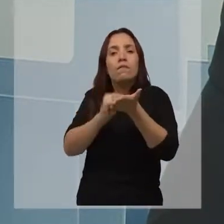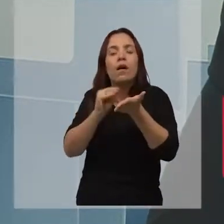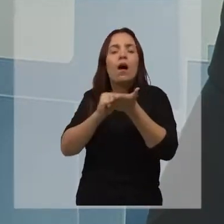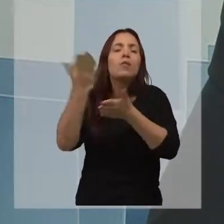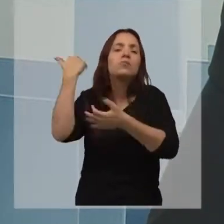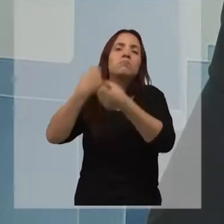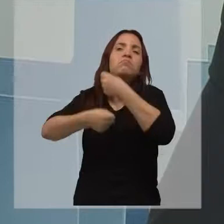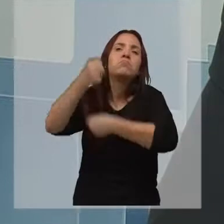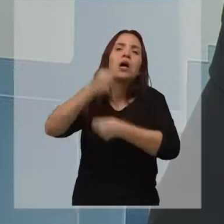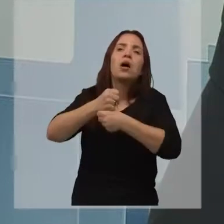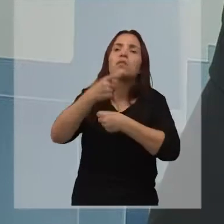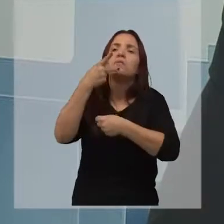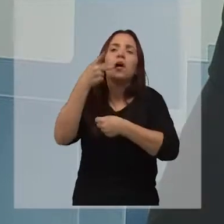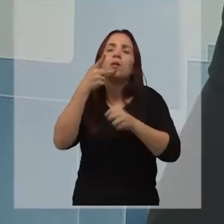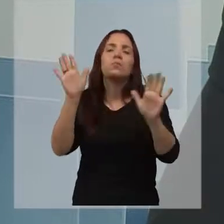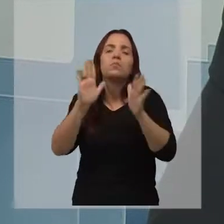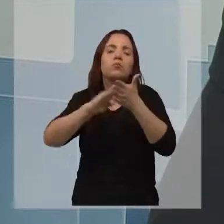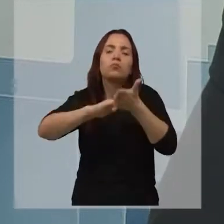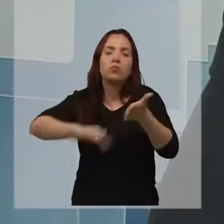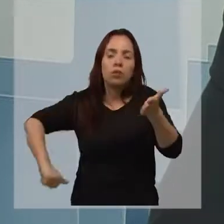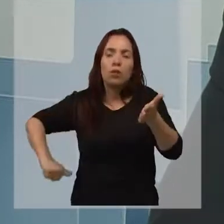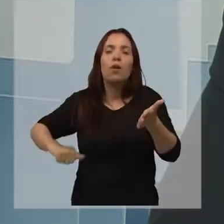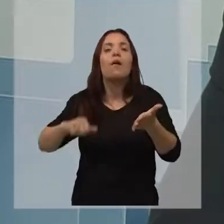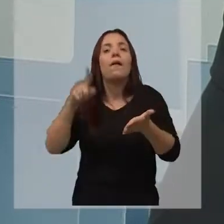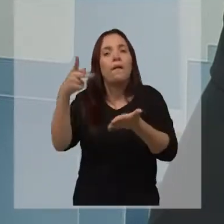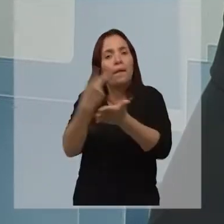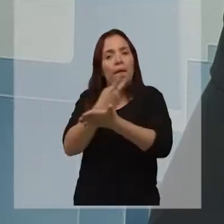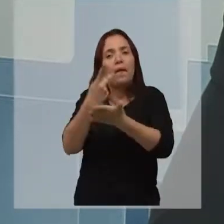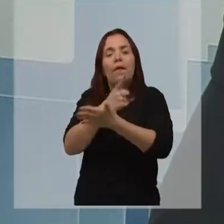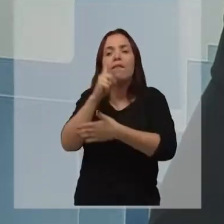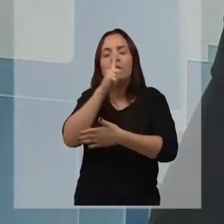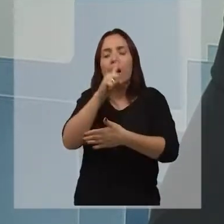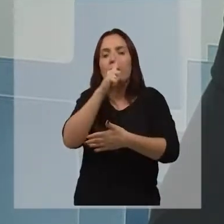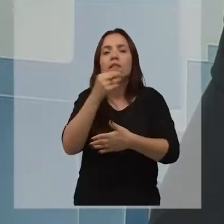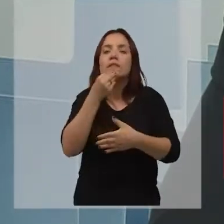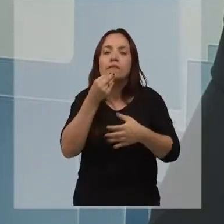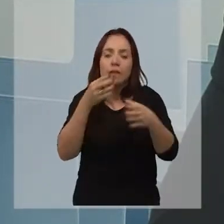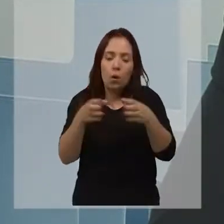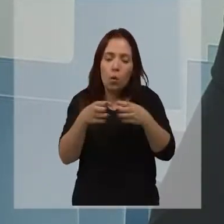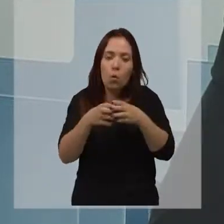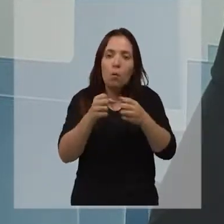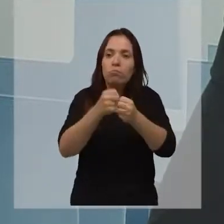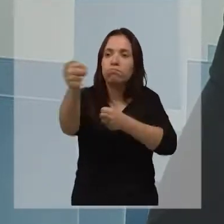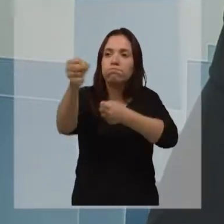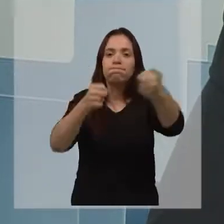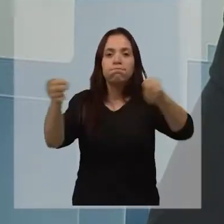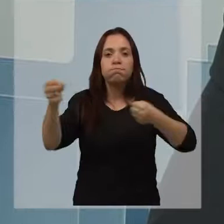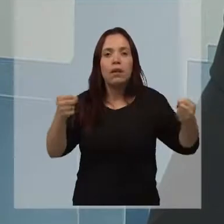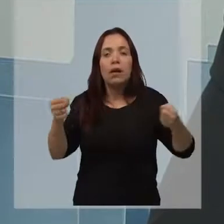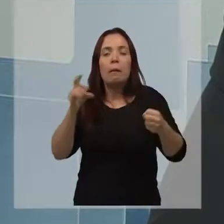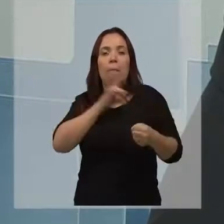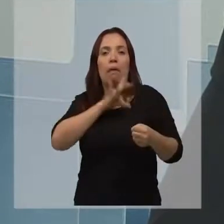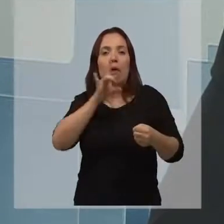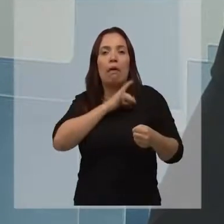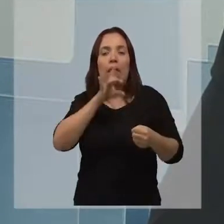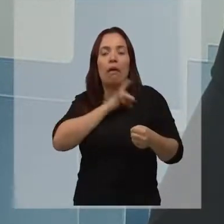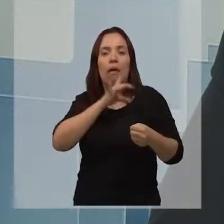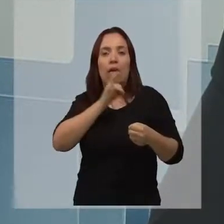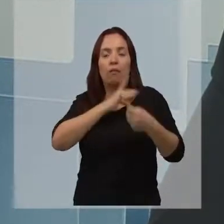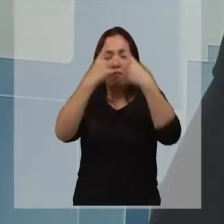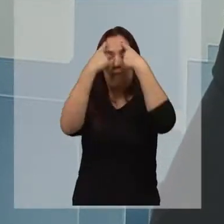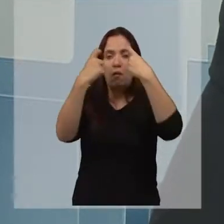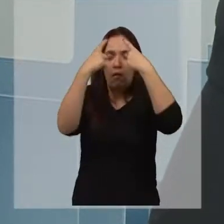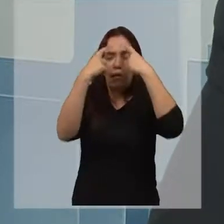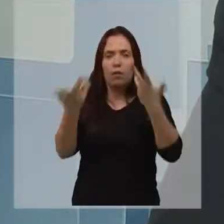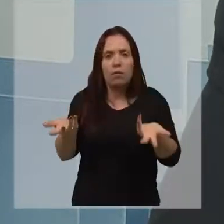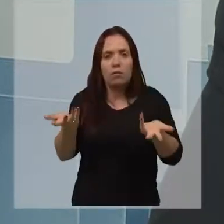gestão, falhou em não transferir presos por medo de retaliação da facção criminosa. Não pode ser